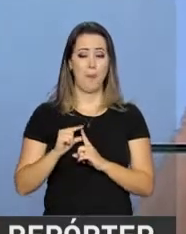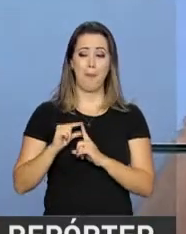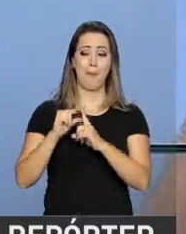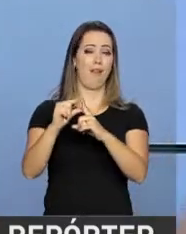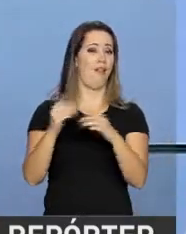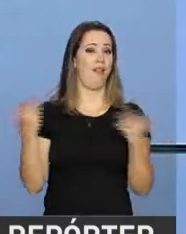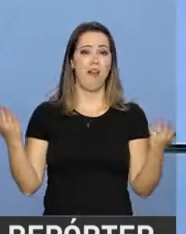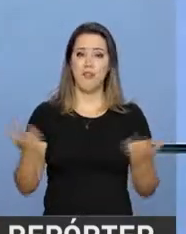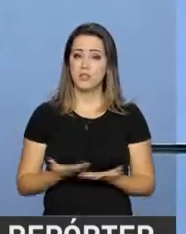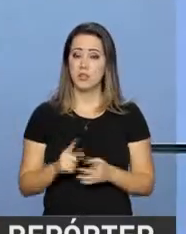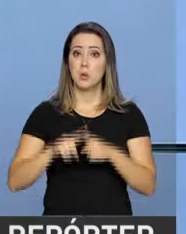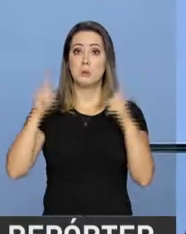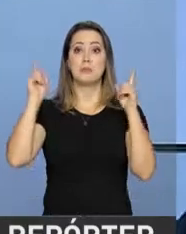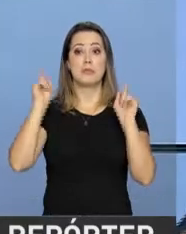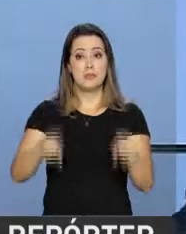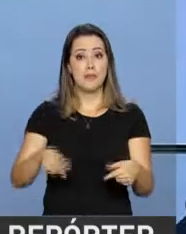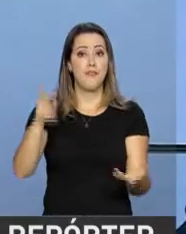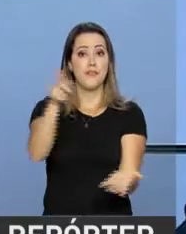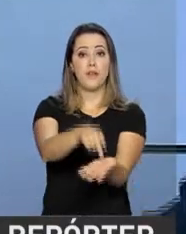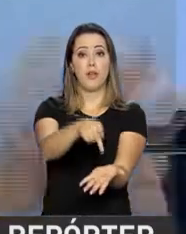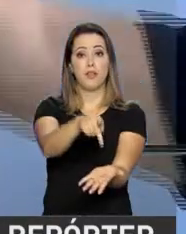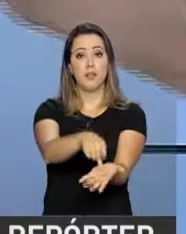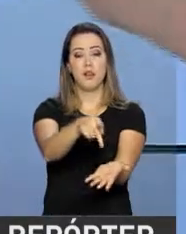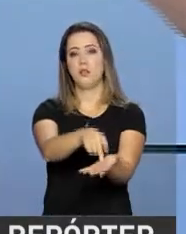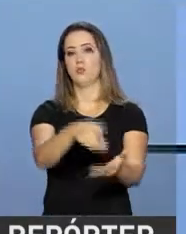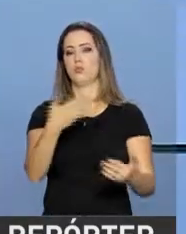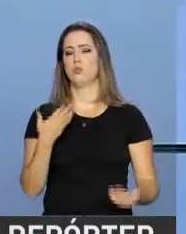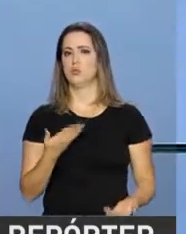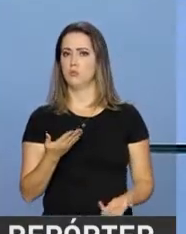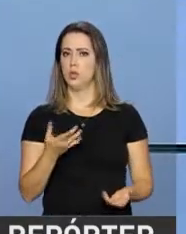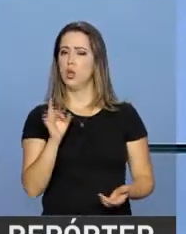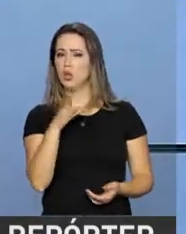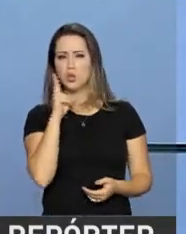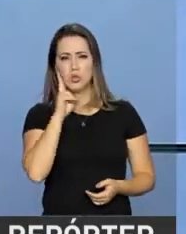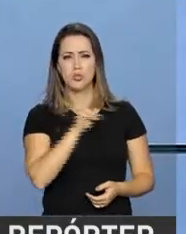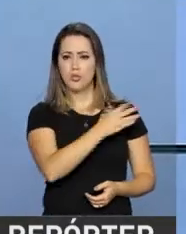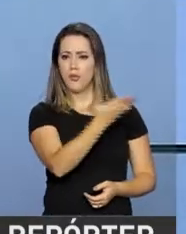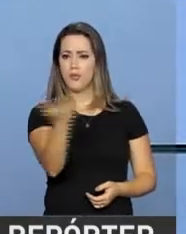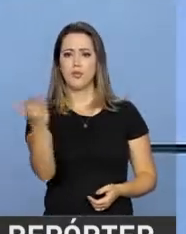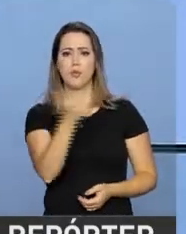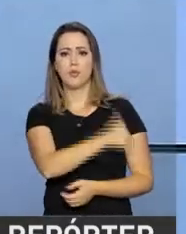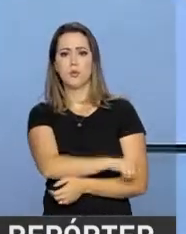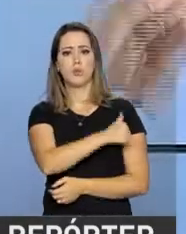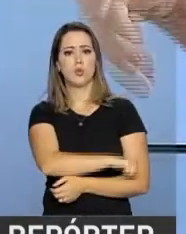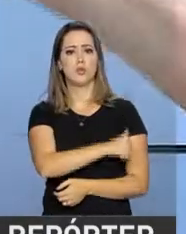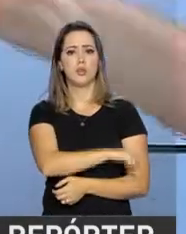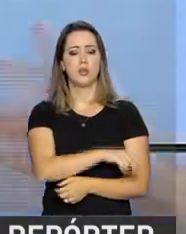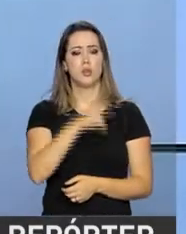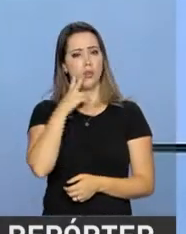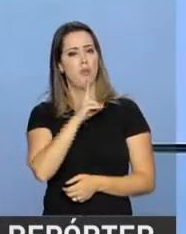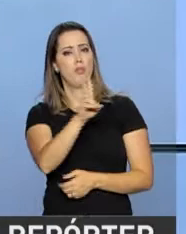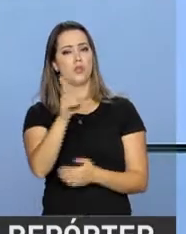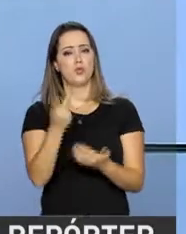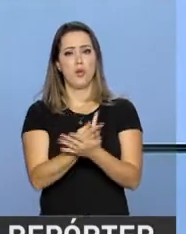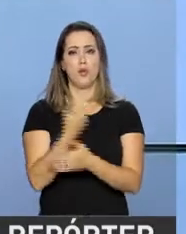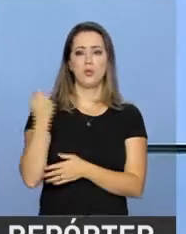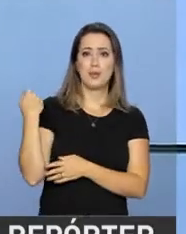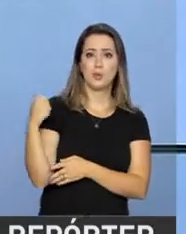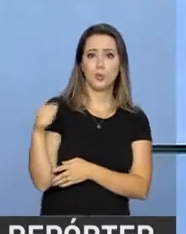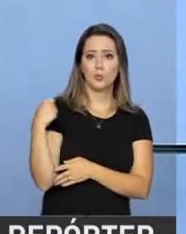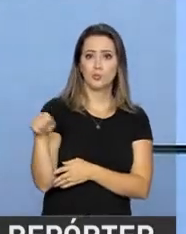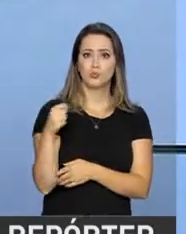estou dizendo, são gestos concretos. Vejam o que aconteceu no Rio de Janeiro, vejam o que está acontecendo no Rio Grande do